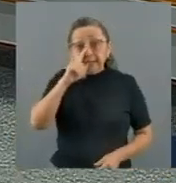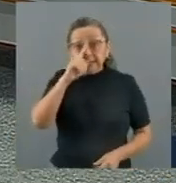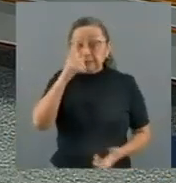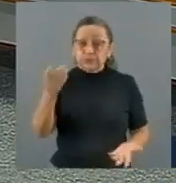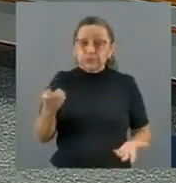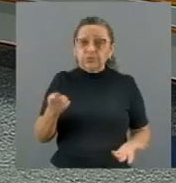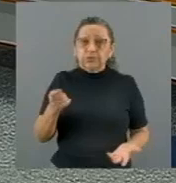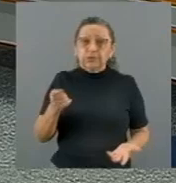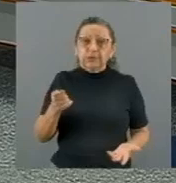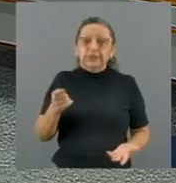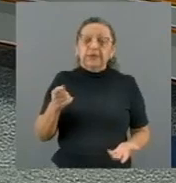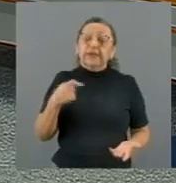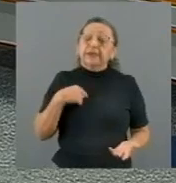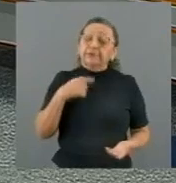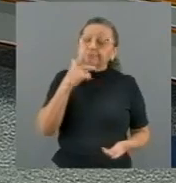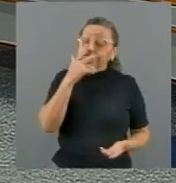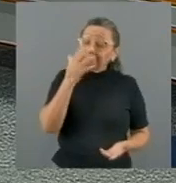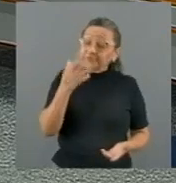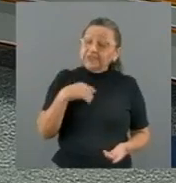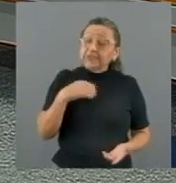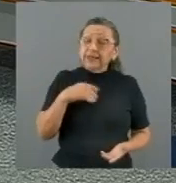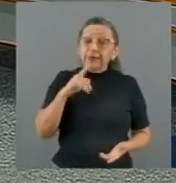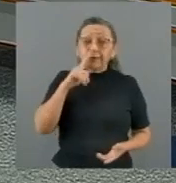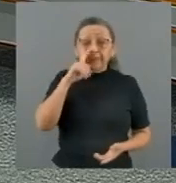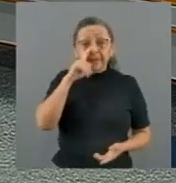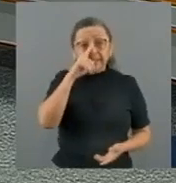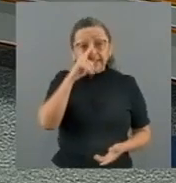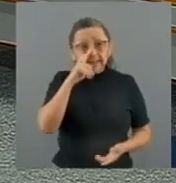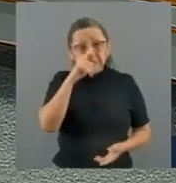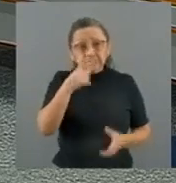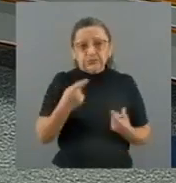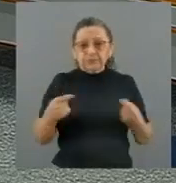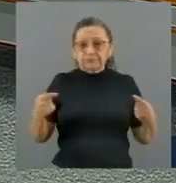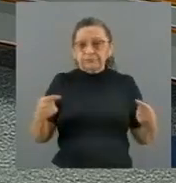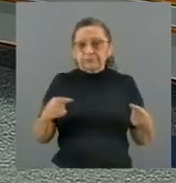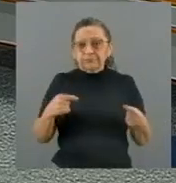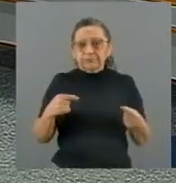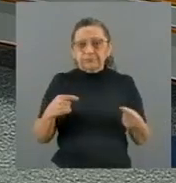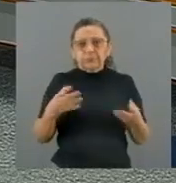diria geometricamente, com a subjetividade